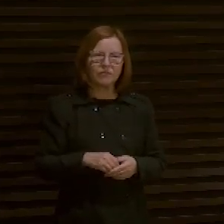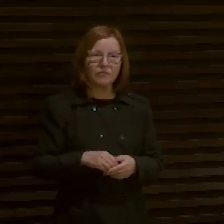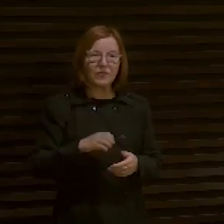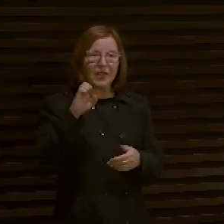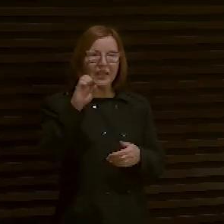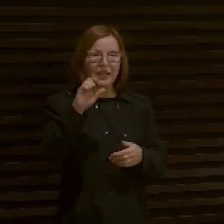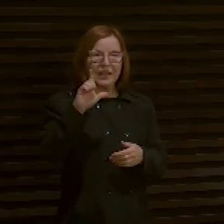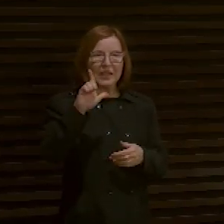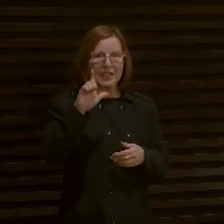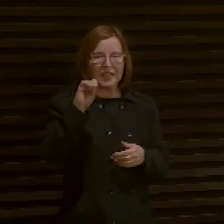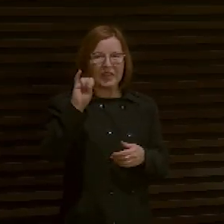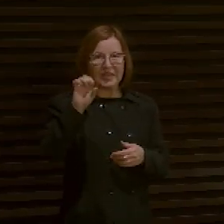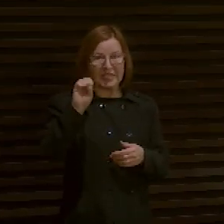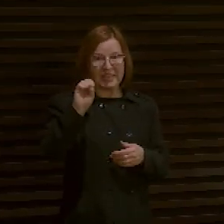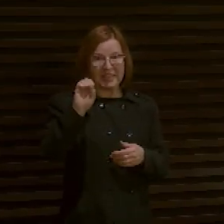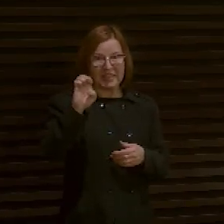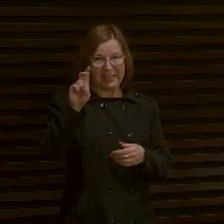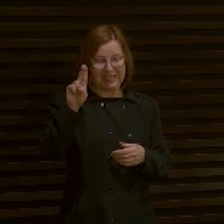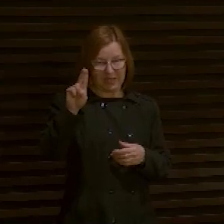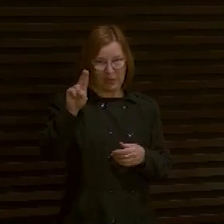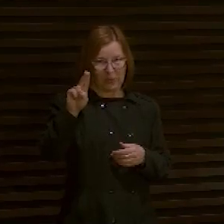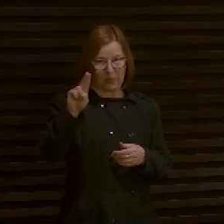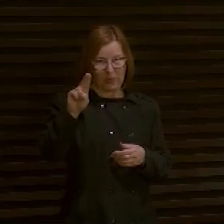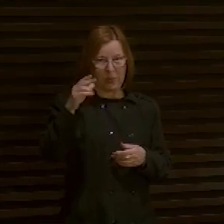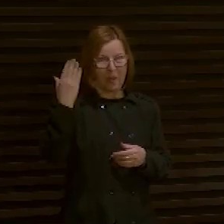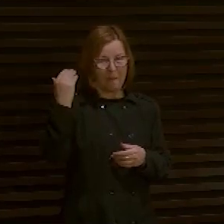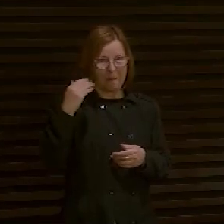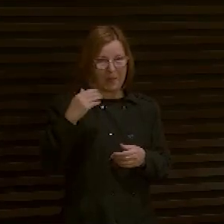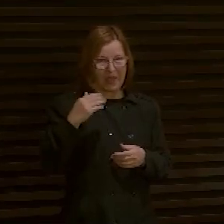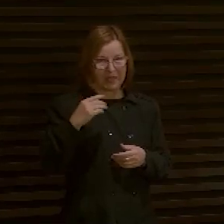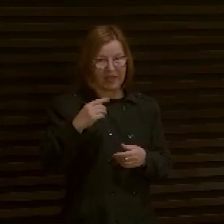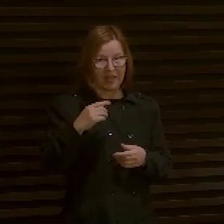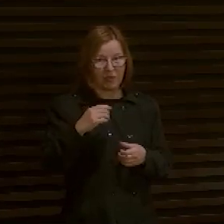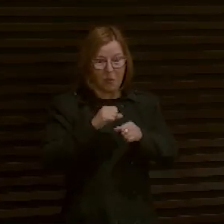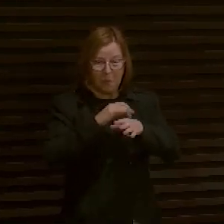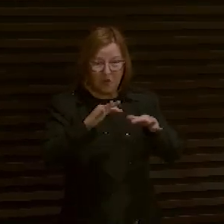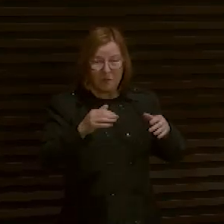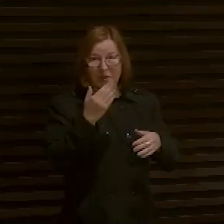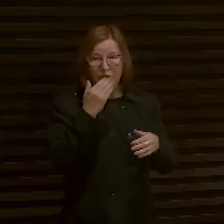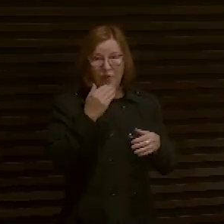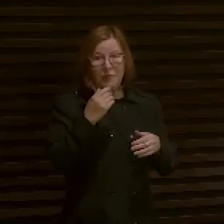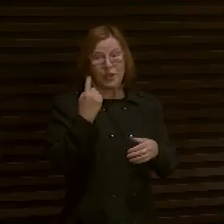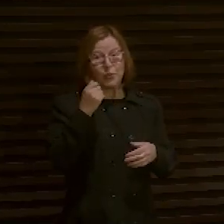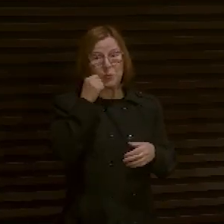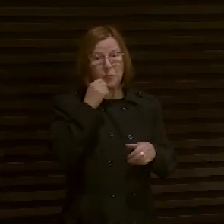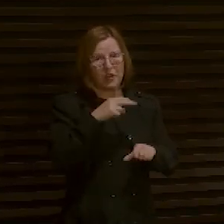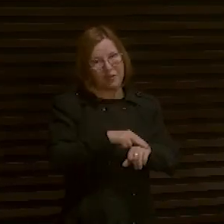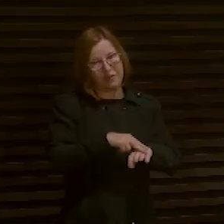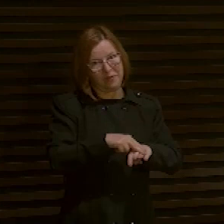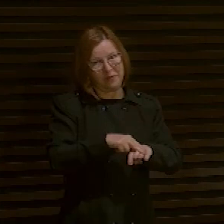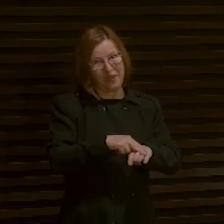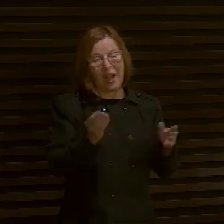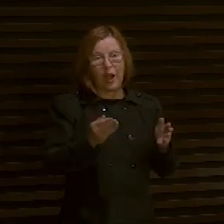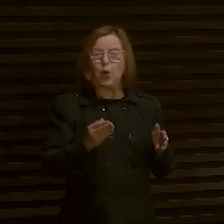ele multiplica a comida da viúva de Sarepta, que era uma gentia, uma pagã, e agora o seu povo